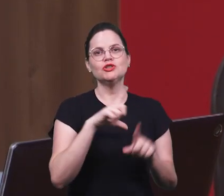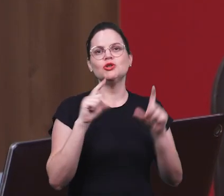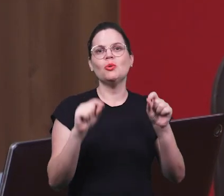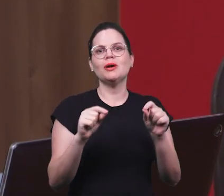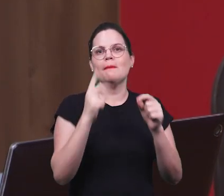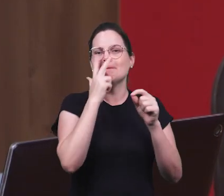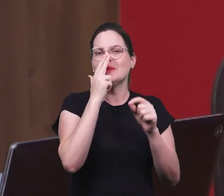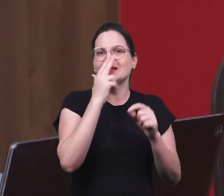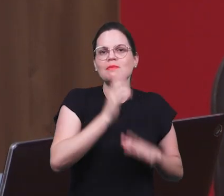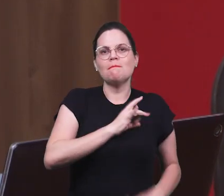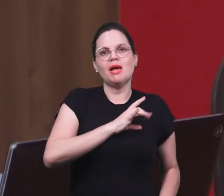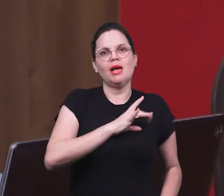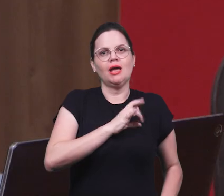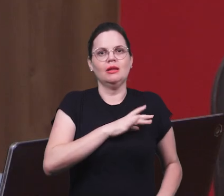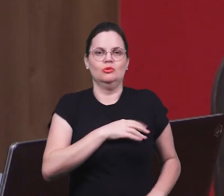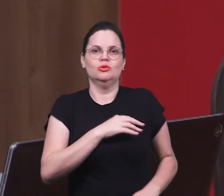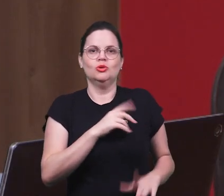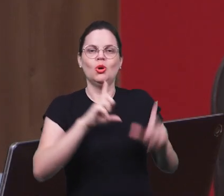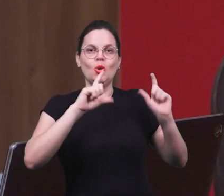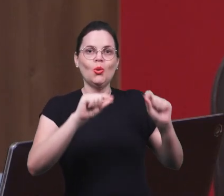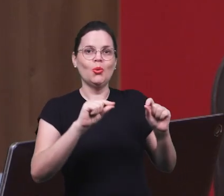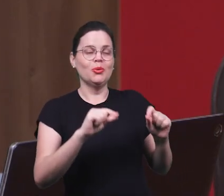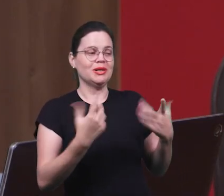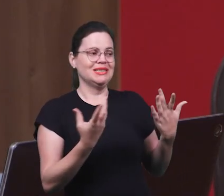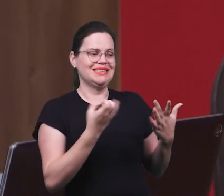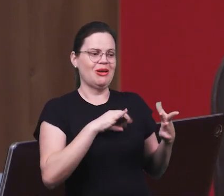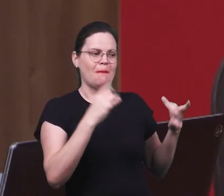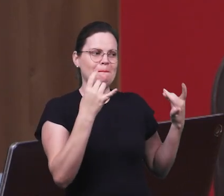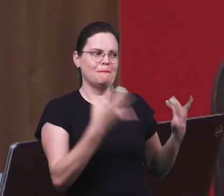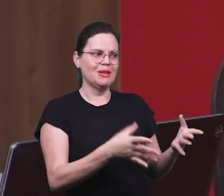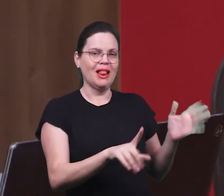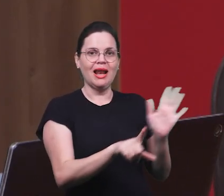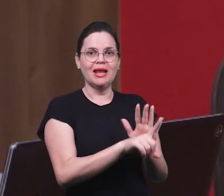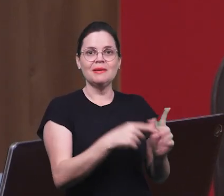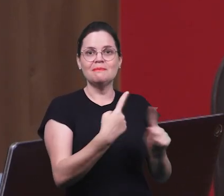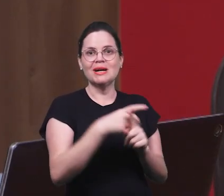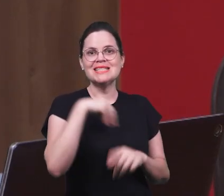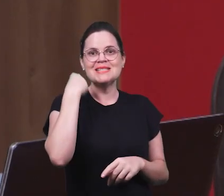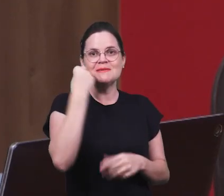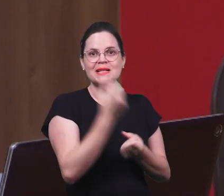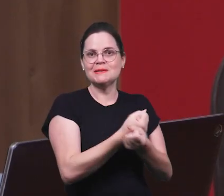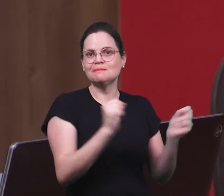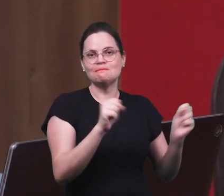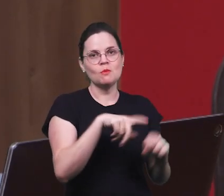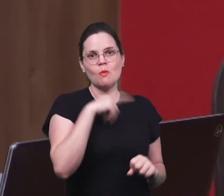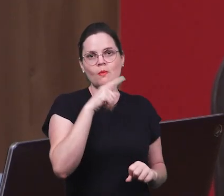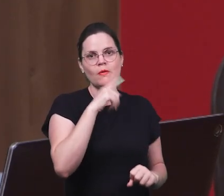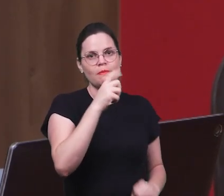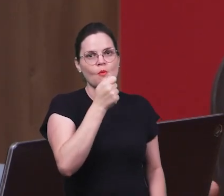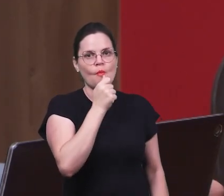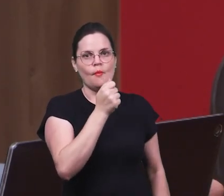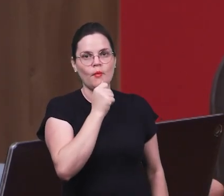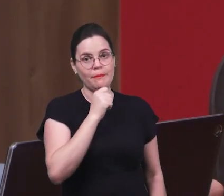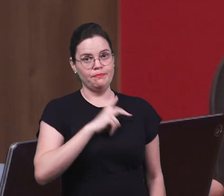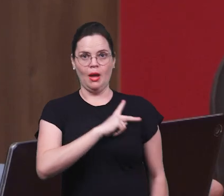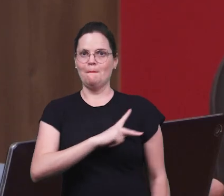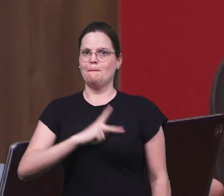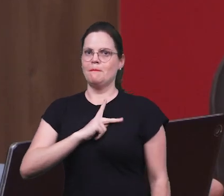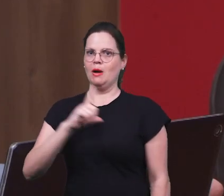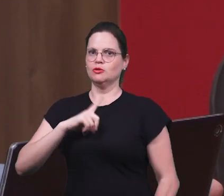havia, aos judaizantes, não havia ainda uma experiência de libertação. Paulo teve uma experiência de libertação, né? Ele